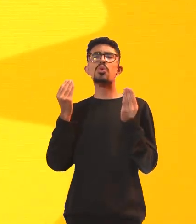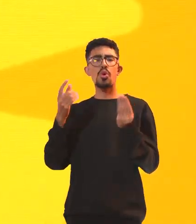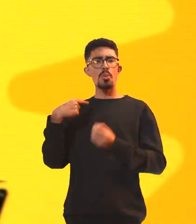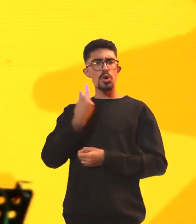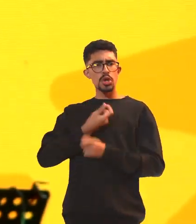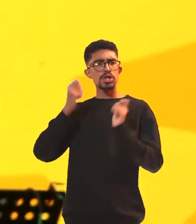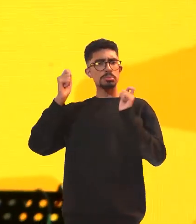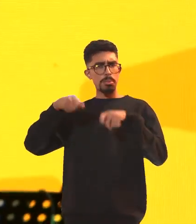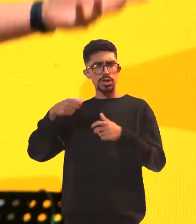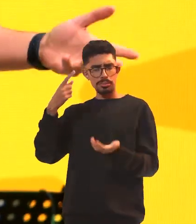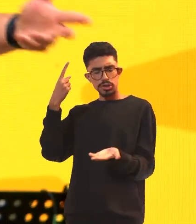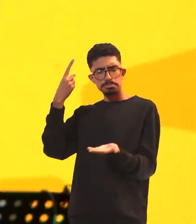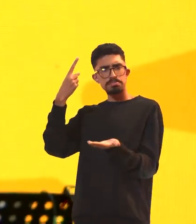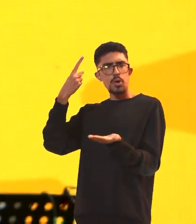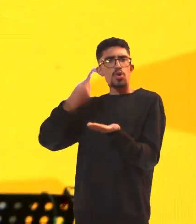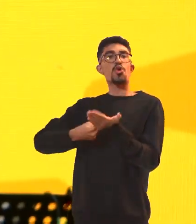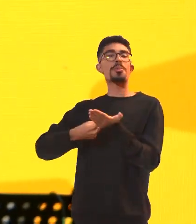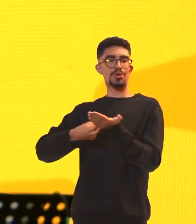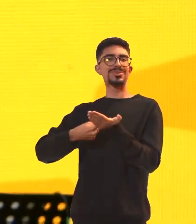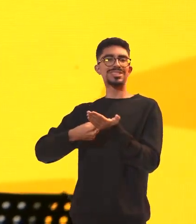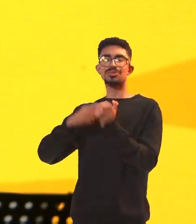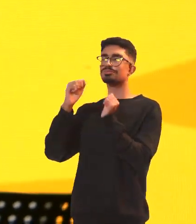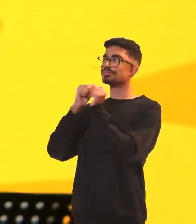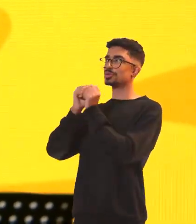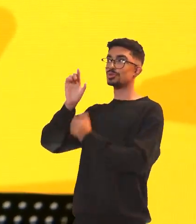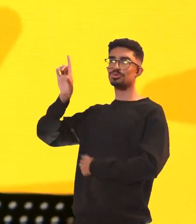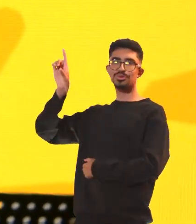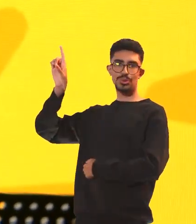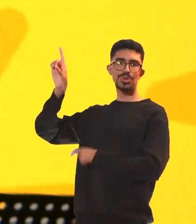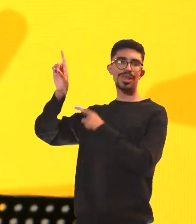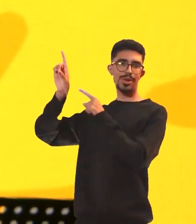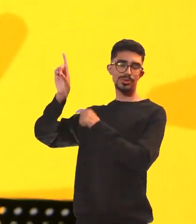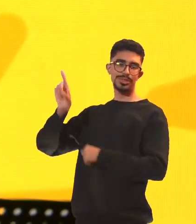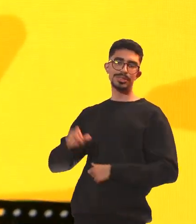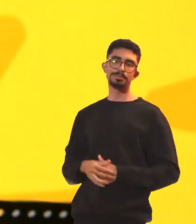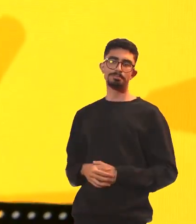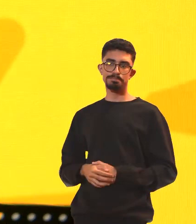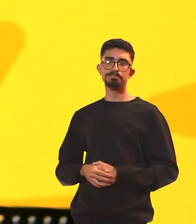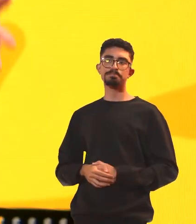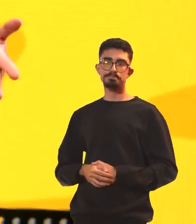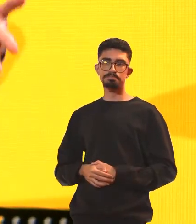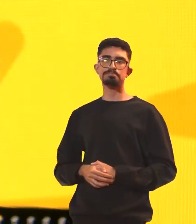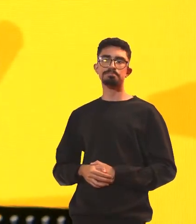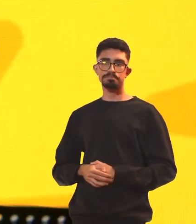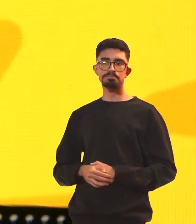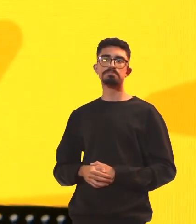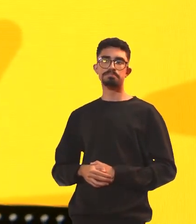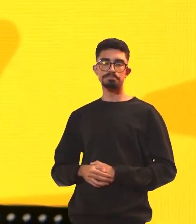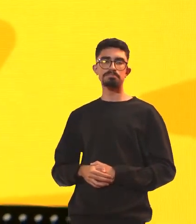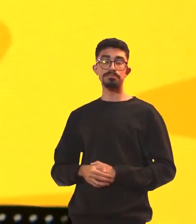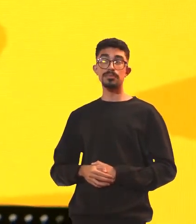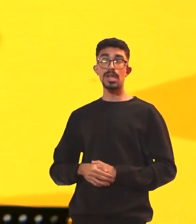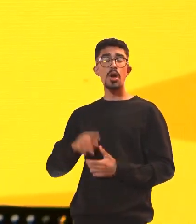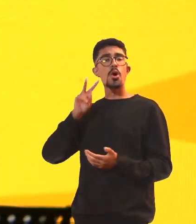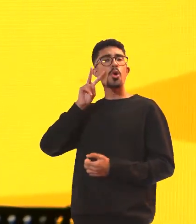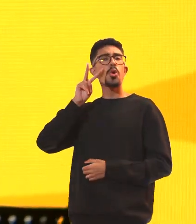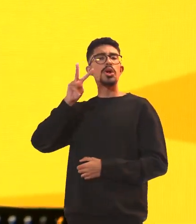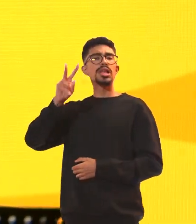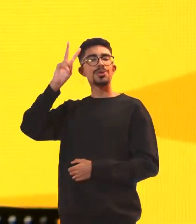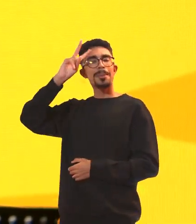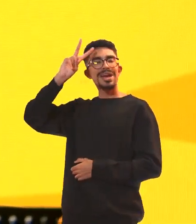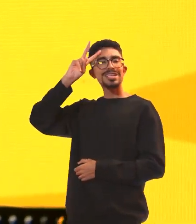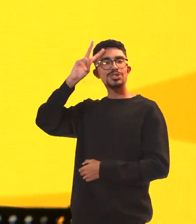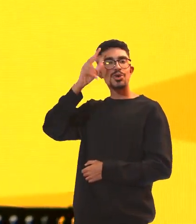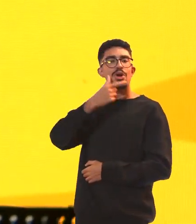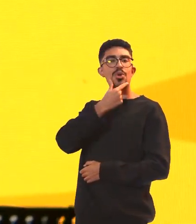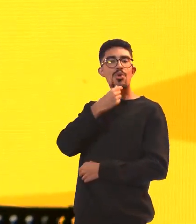então, como você levantou a mão, deseja ter um compromisso com a pureza, como que a gente pode fazer isso, olhando para os erros de Davi.